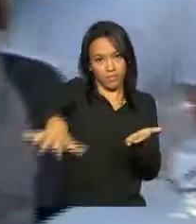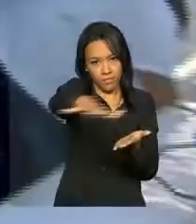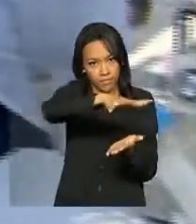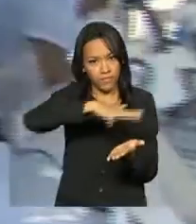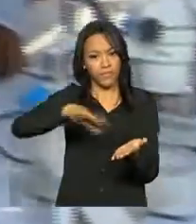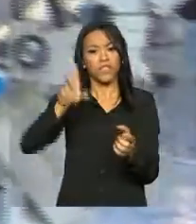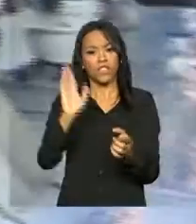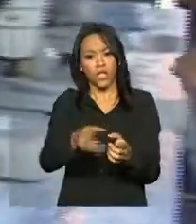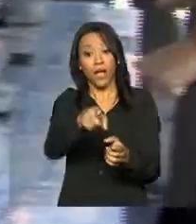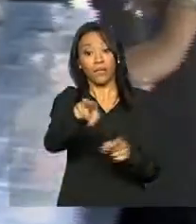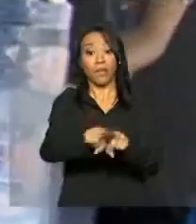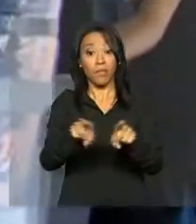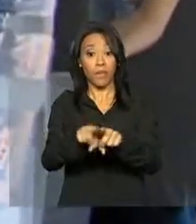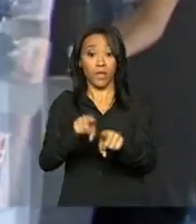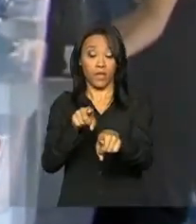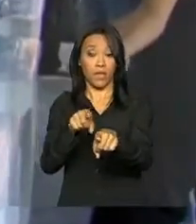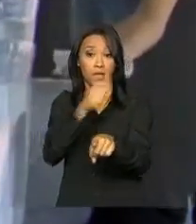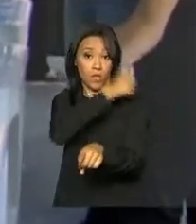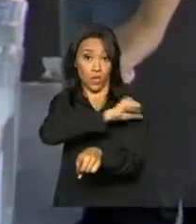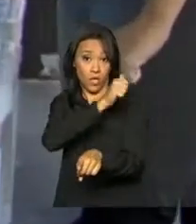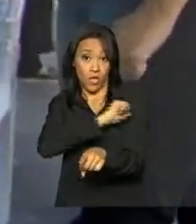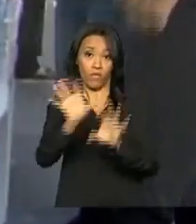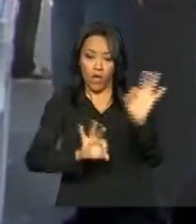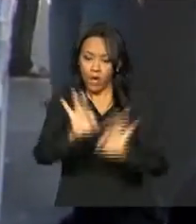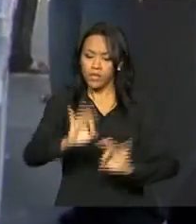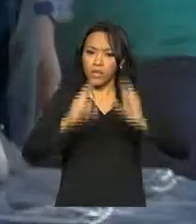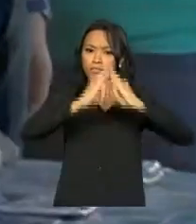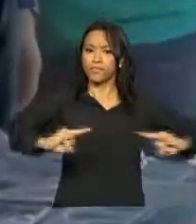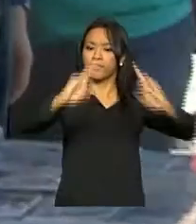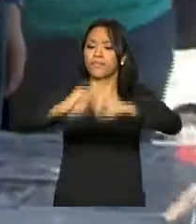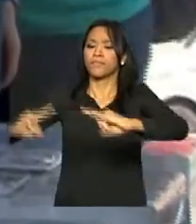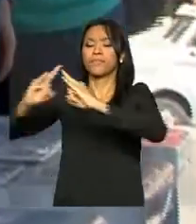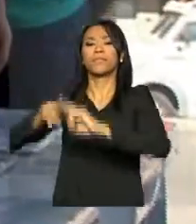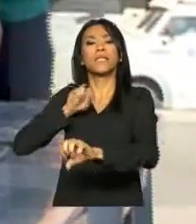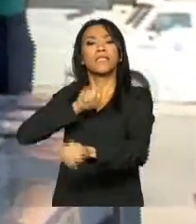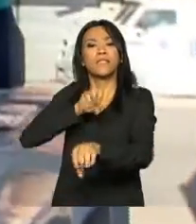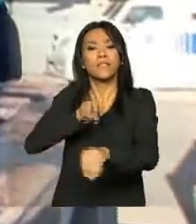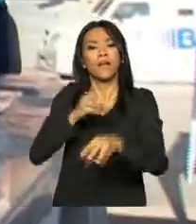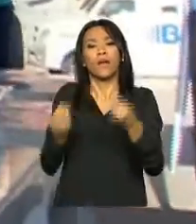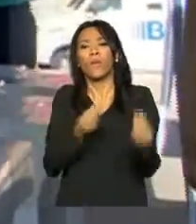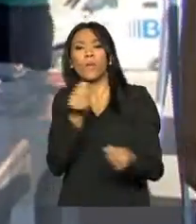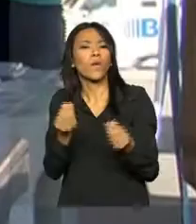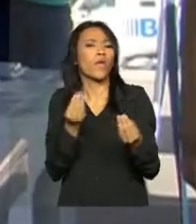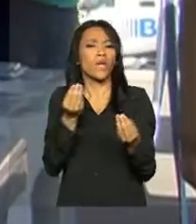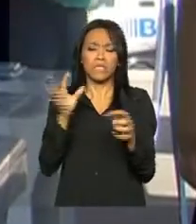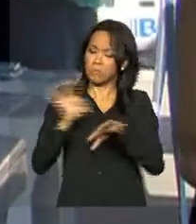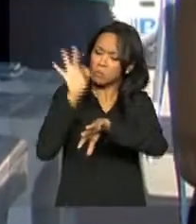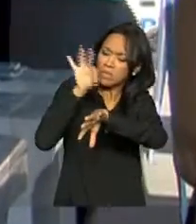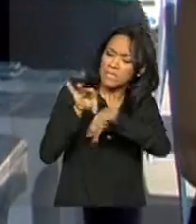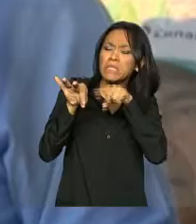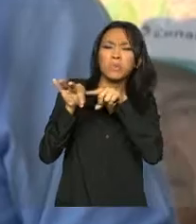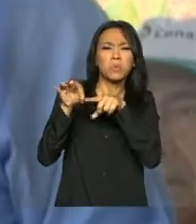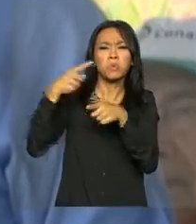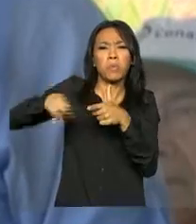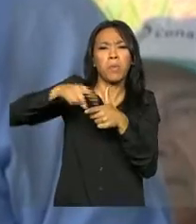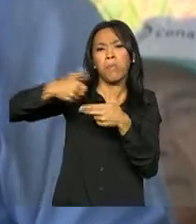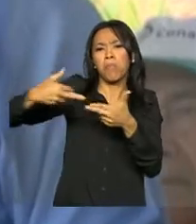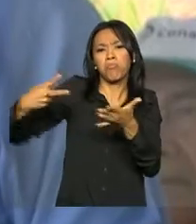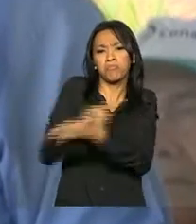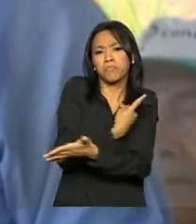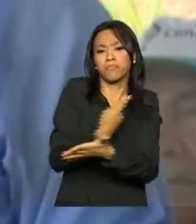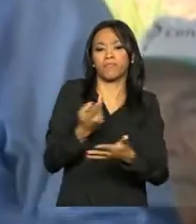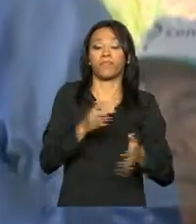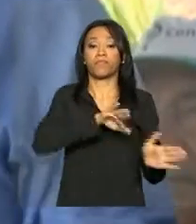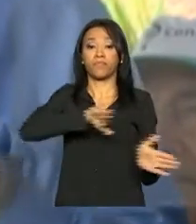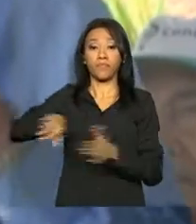foi montado um laboratório para ensinar aos moradores um pouco mais sobre o mosquito que está incomodando muita gente o ministro